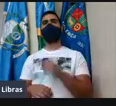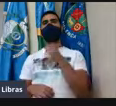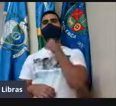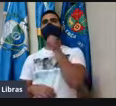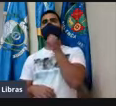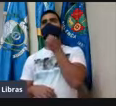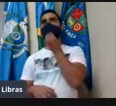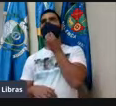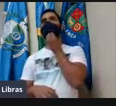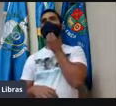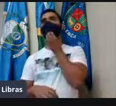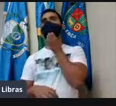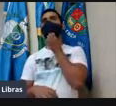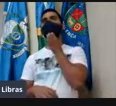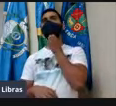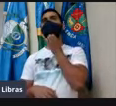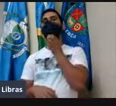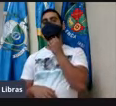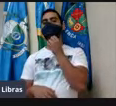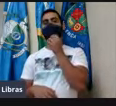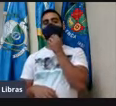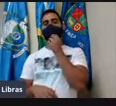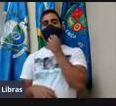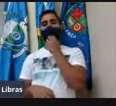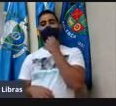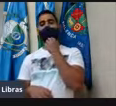vou tecer aqui a minha impressão.